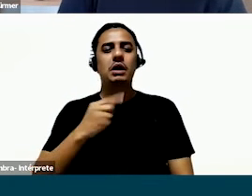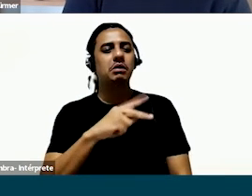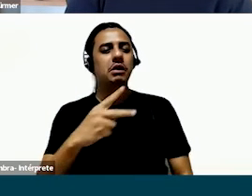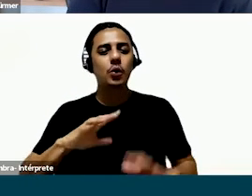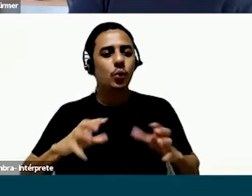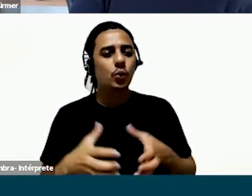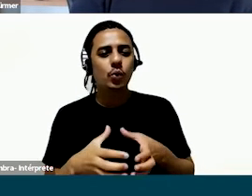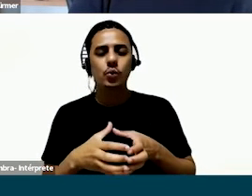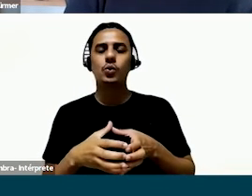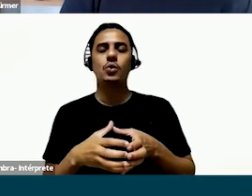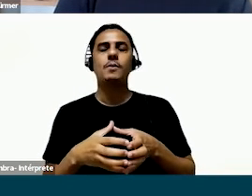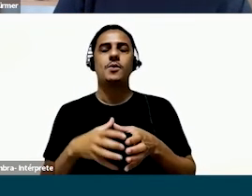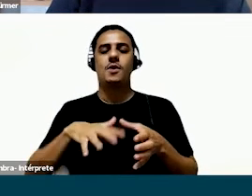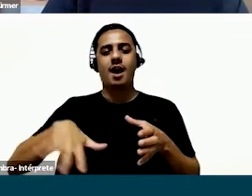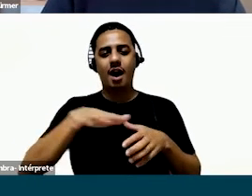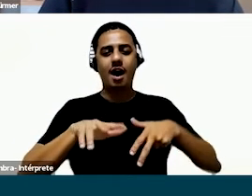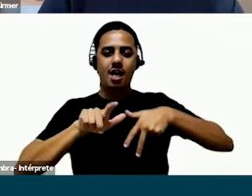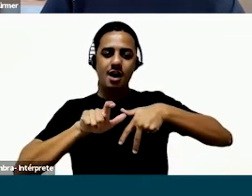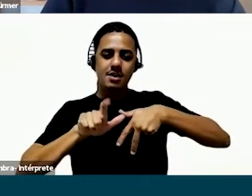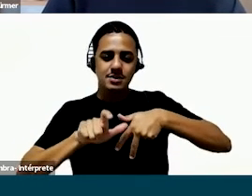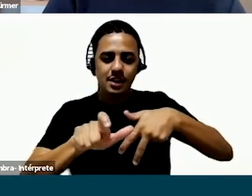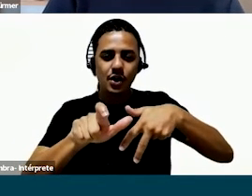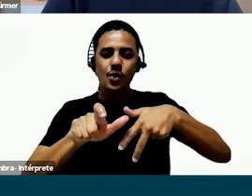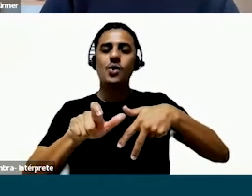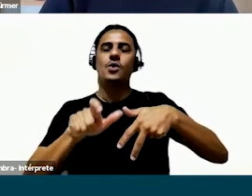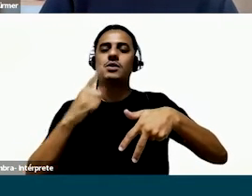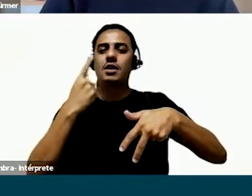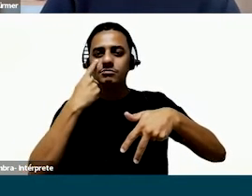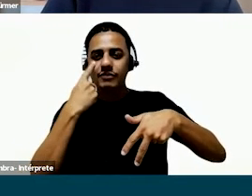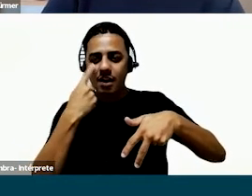que os seus stakeholders acompanham, vão acabar chegando em indicador lagging.